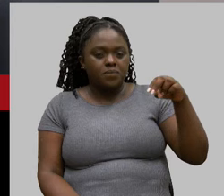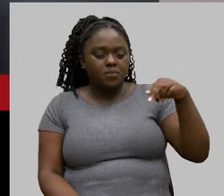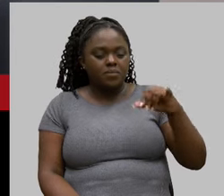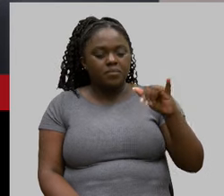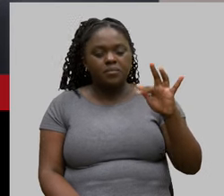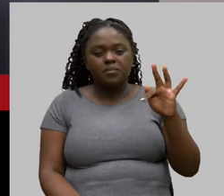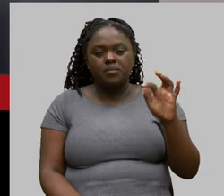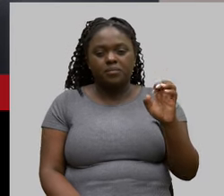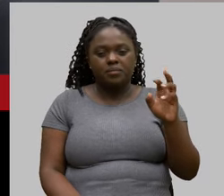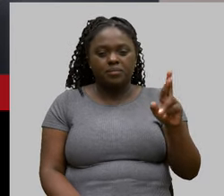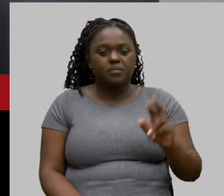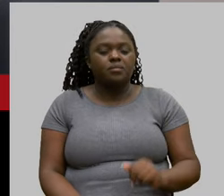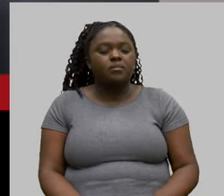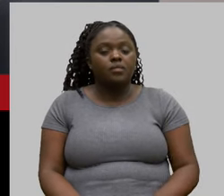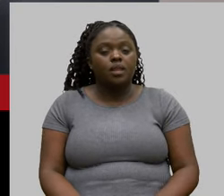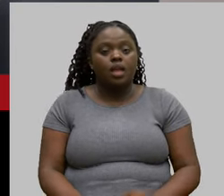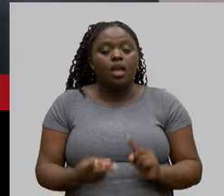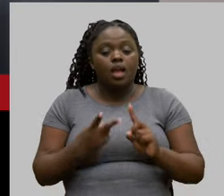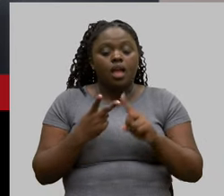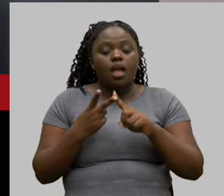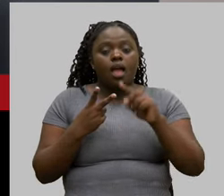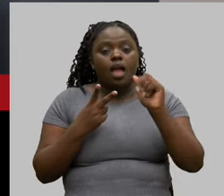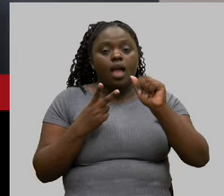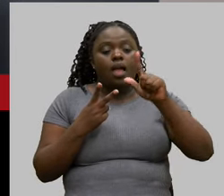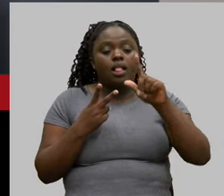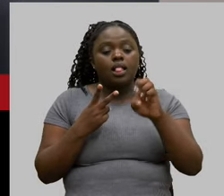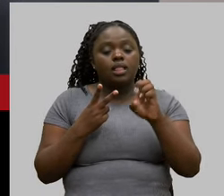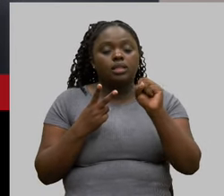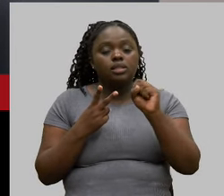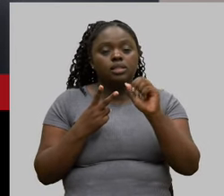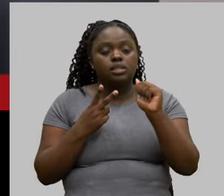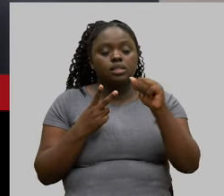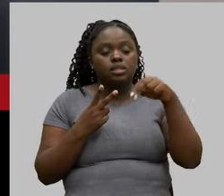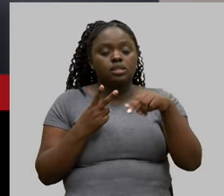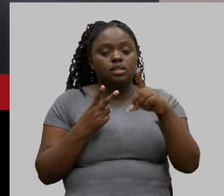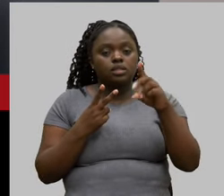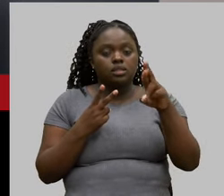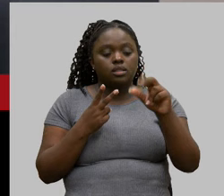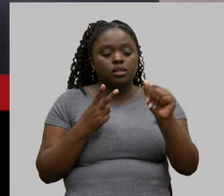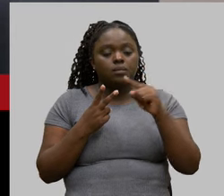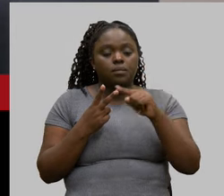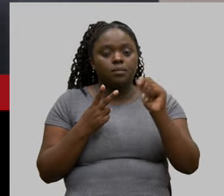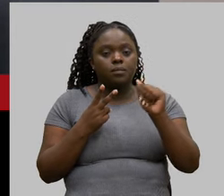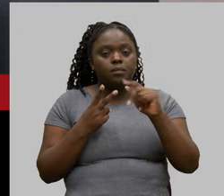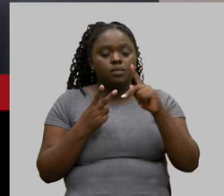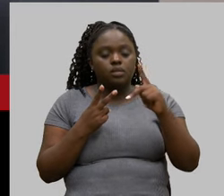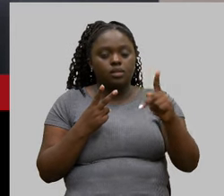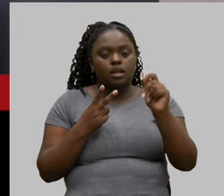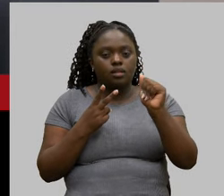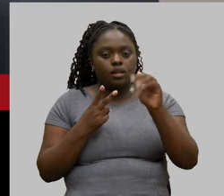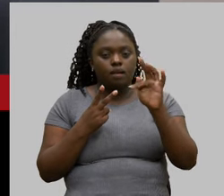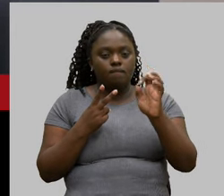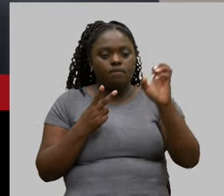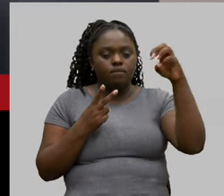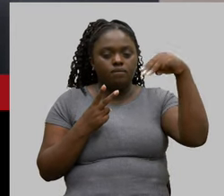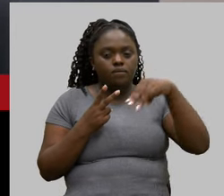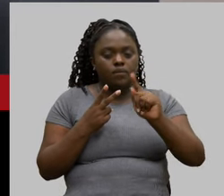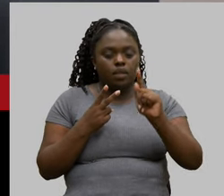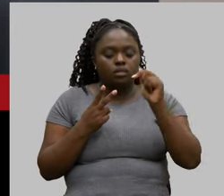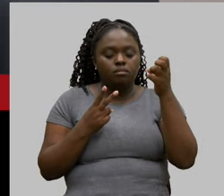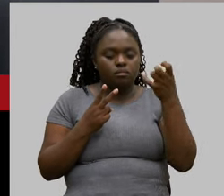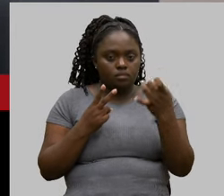a pergunta de Alessandra Souza auditora aposentada da Feng diz o